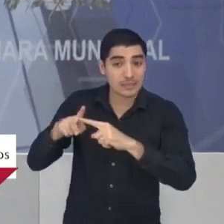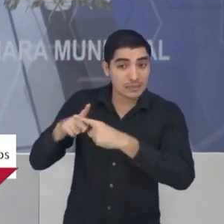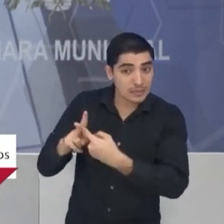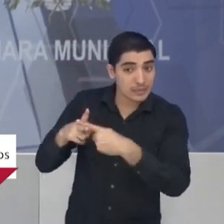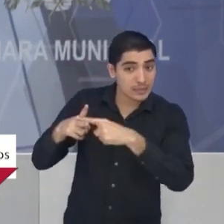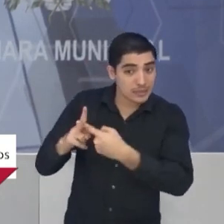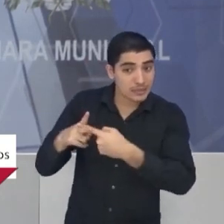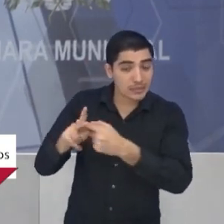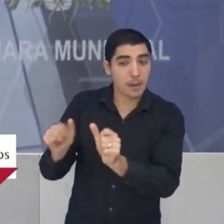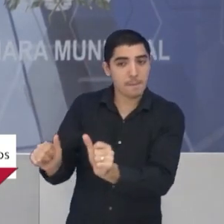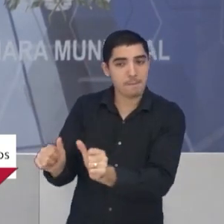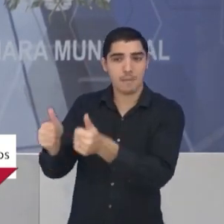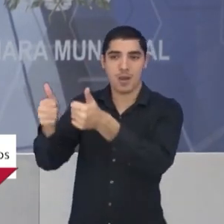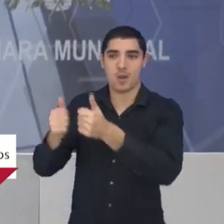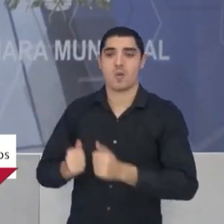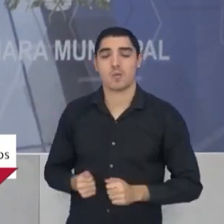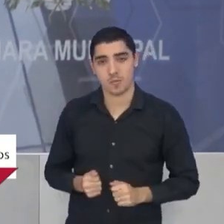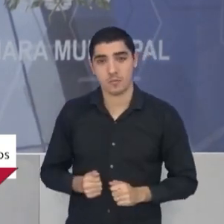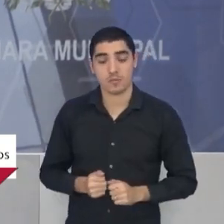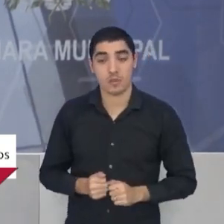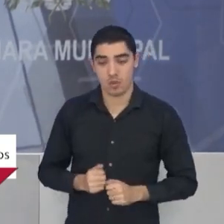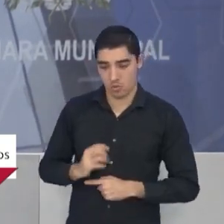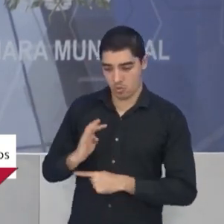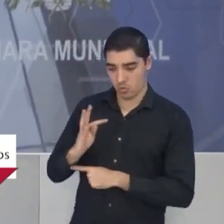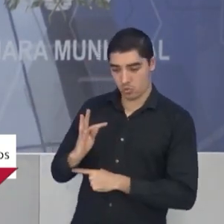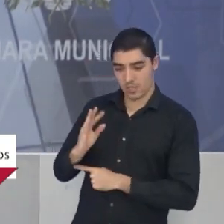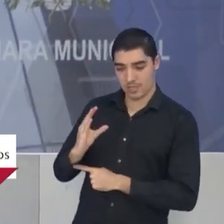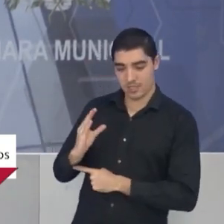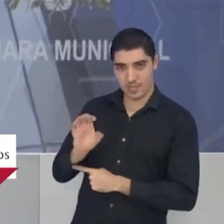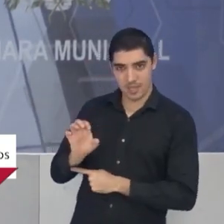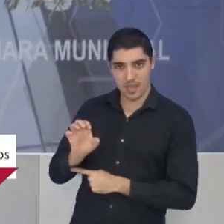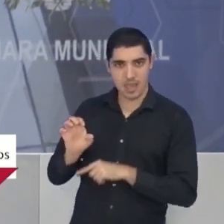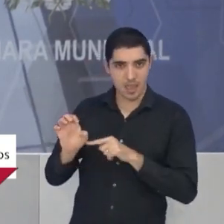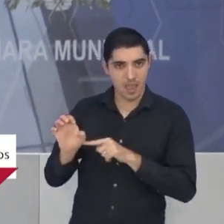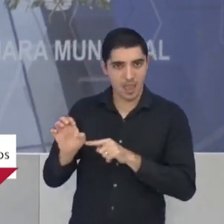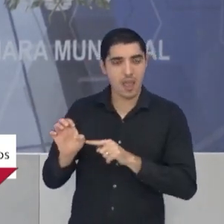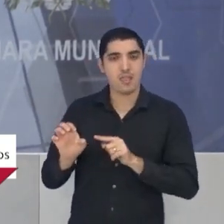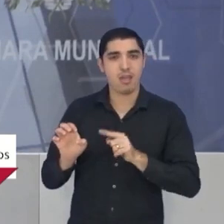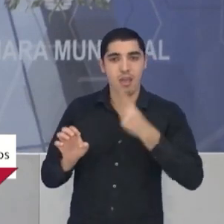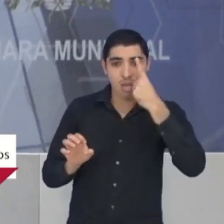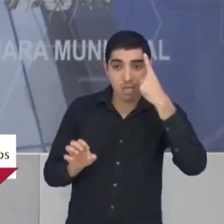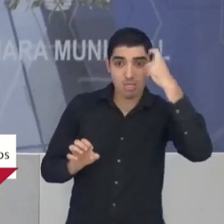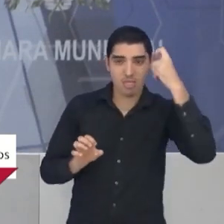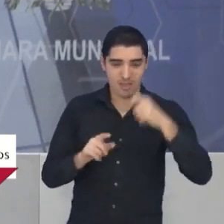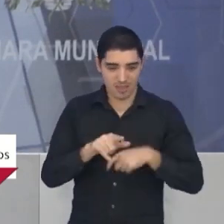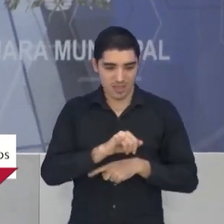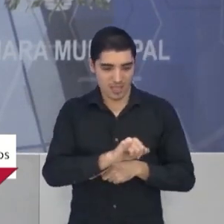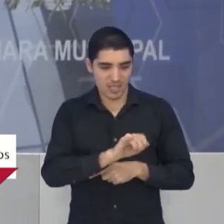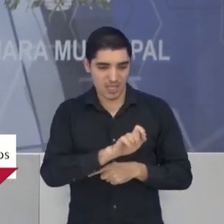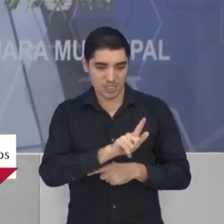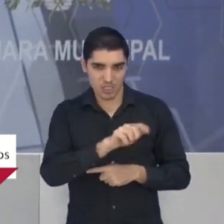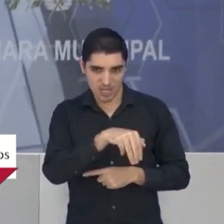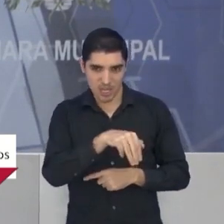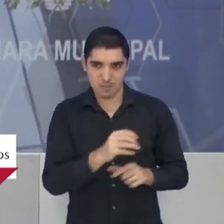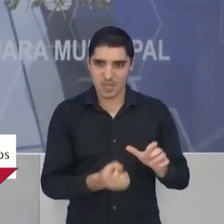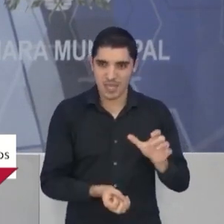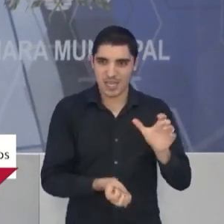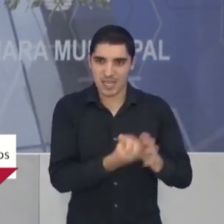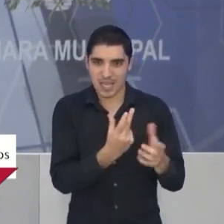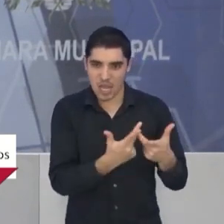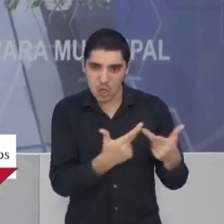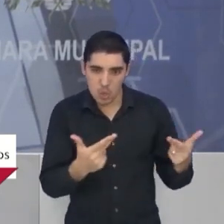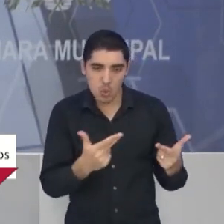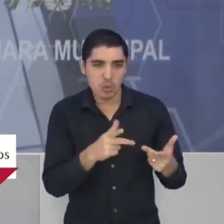aquilo o tribunal não cria nada no iegm porque o iegm se